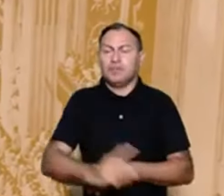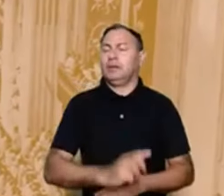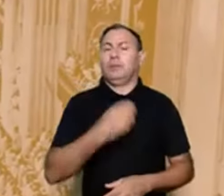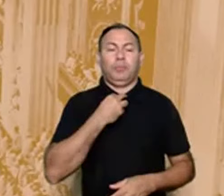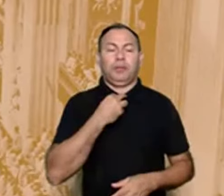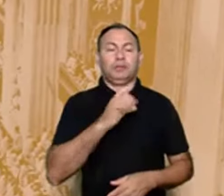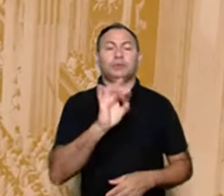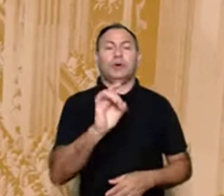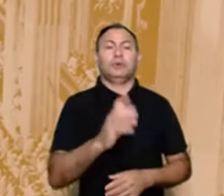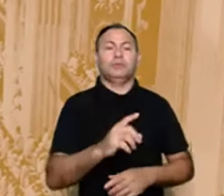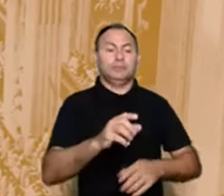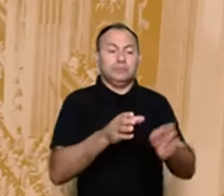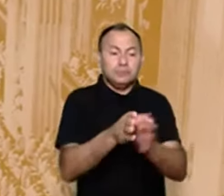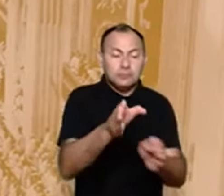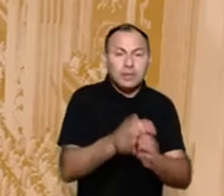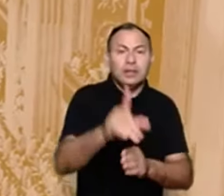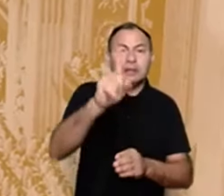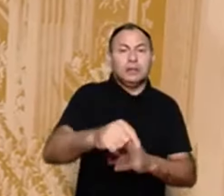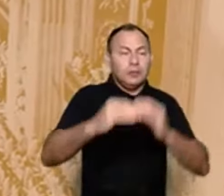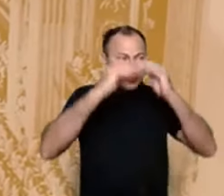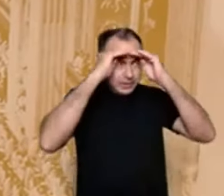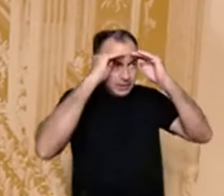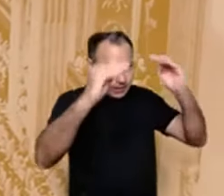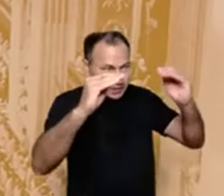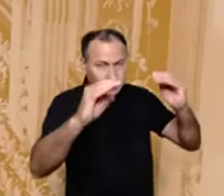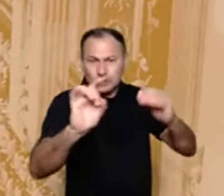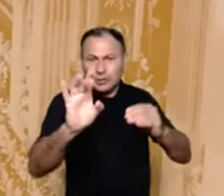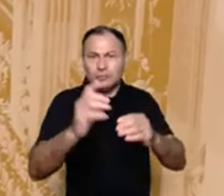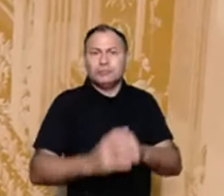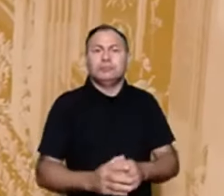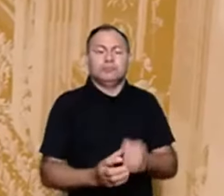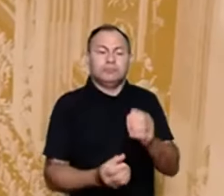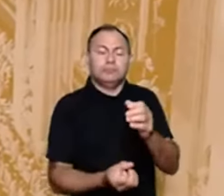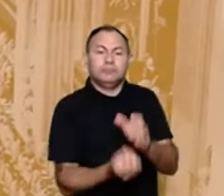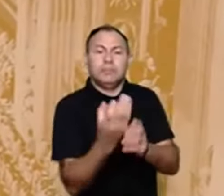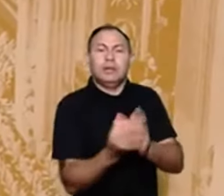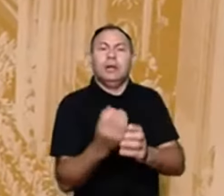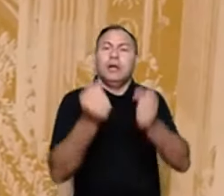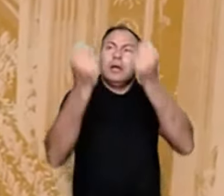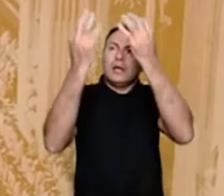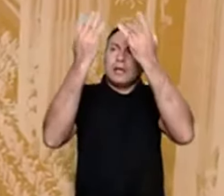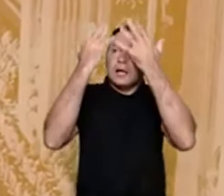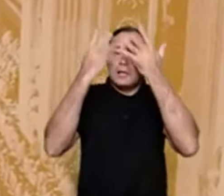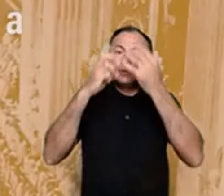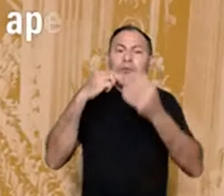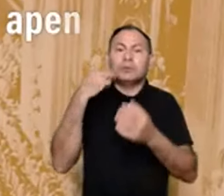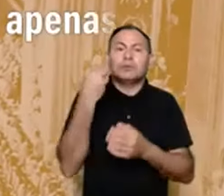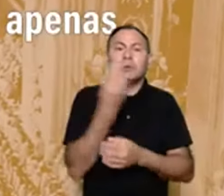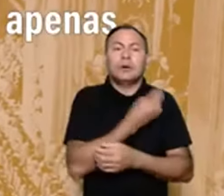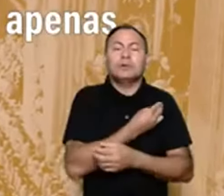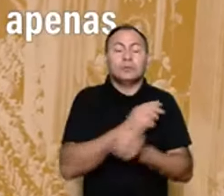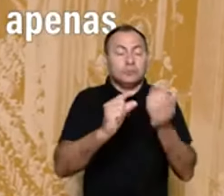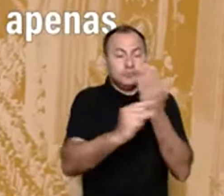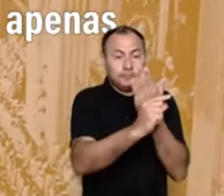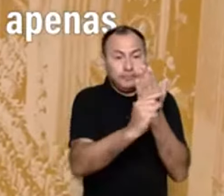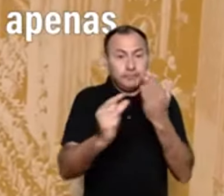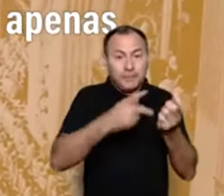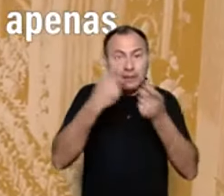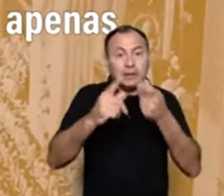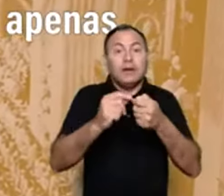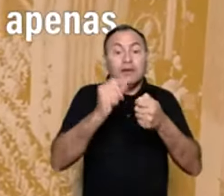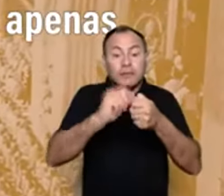elas não pudessem ser apenas instruções a serem cumpridas, que produziam a graça, como o nosso autor diz,